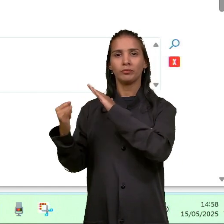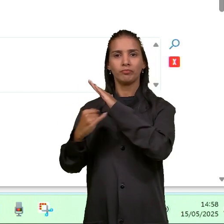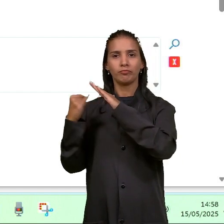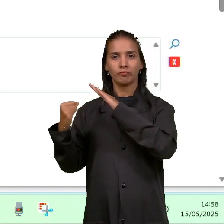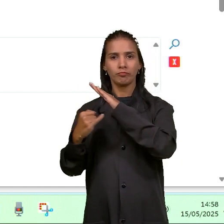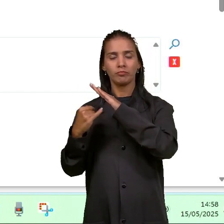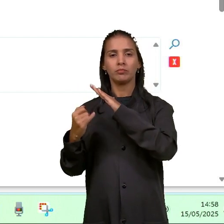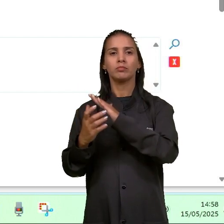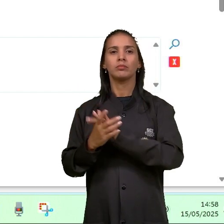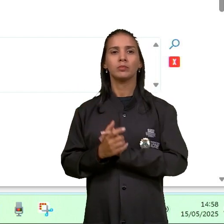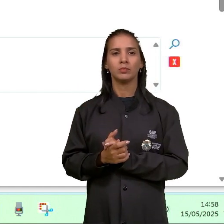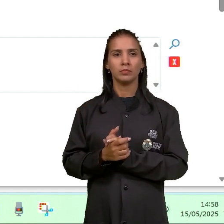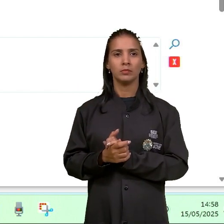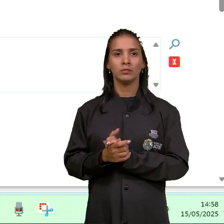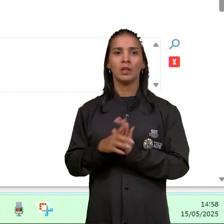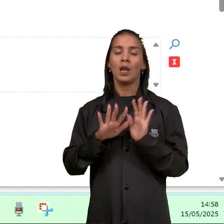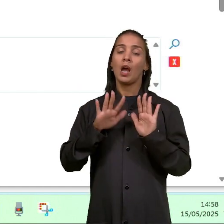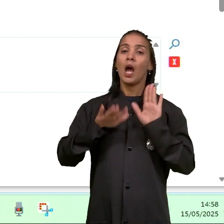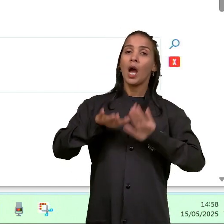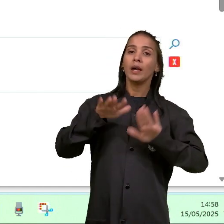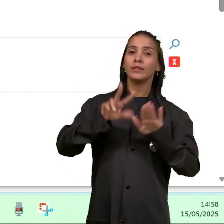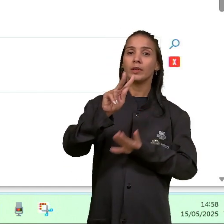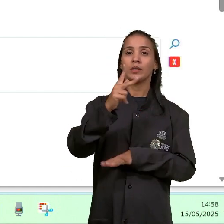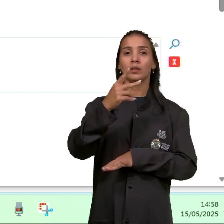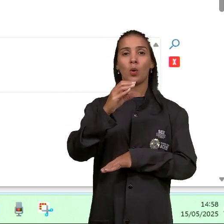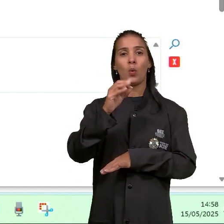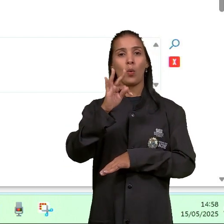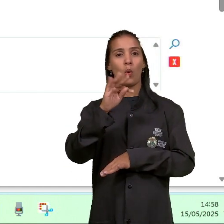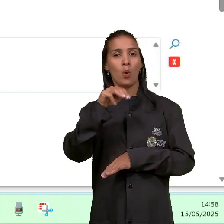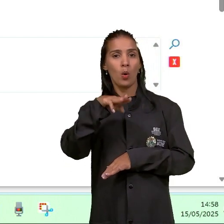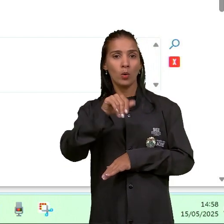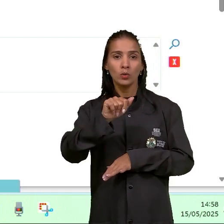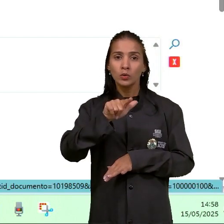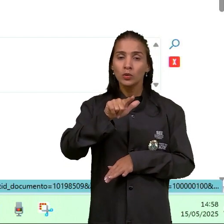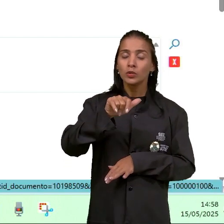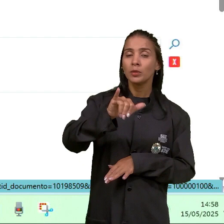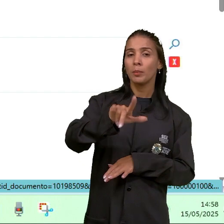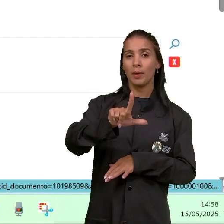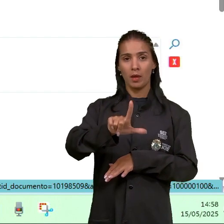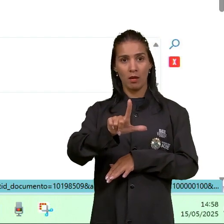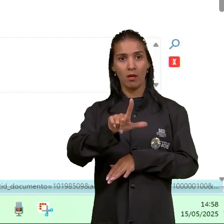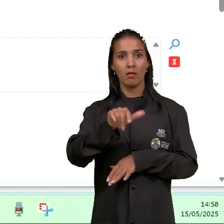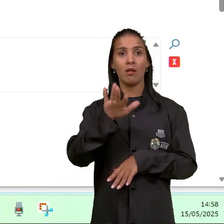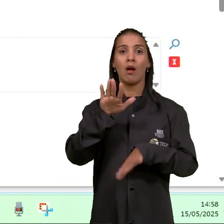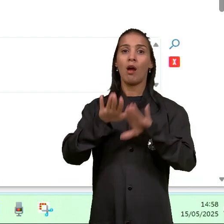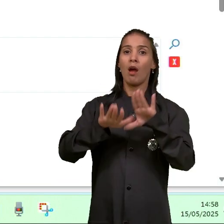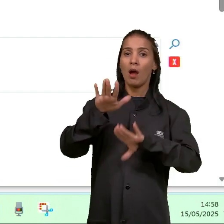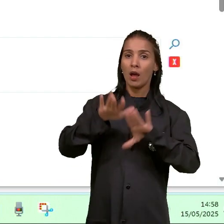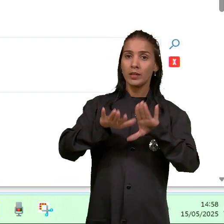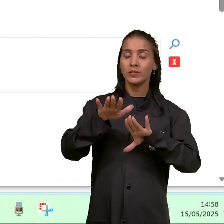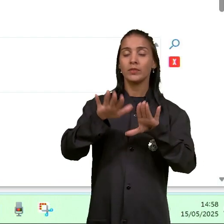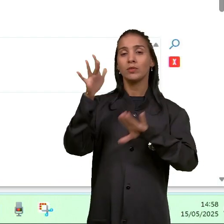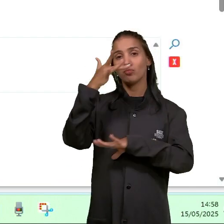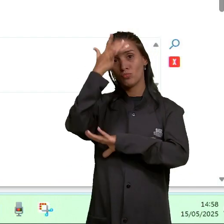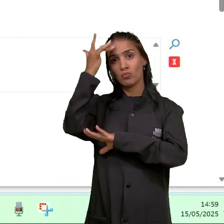e-mails do Hotmail, então tem vários tipos de e-mails diferentes, ou seja, são pessoas que estão com SEI externo, pessoas que estão trabalhando